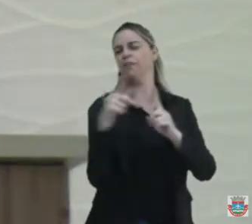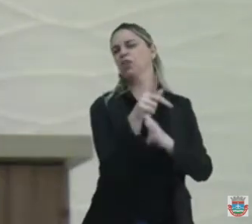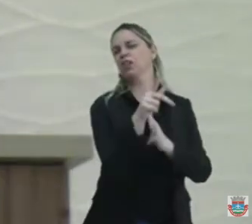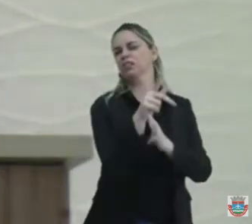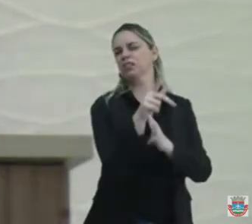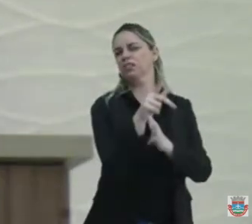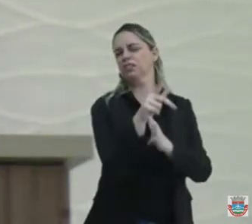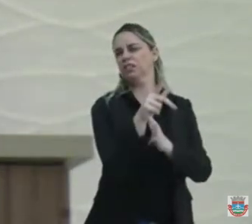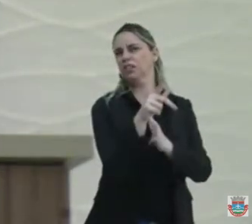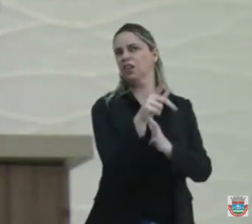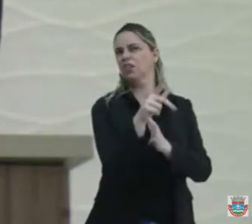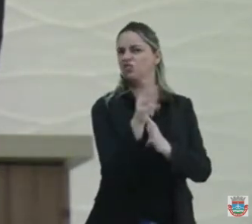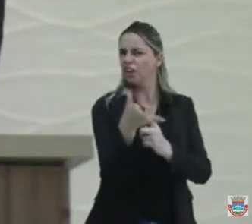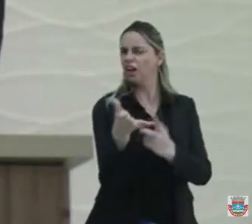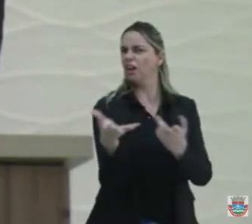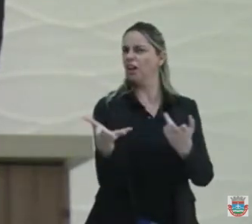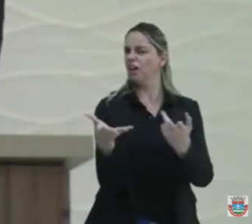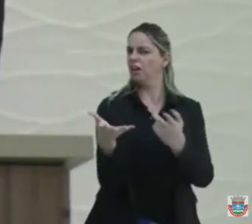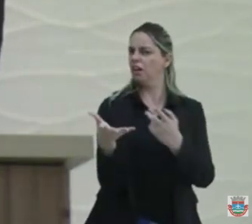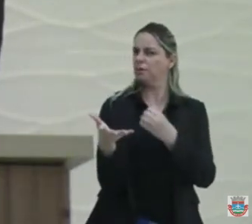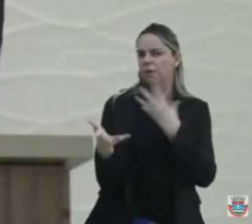estava superavitário.